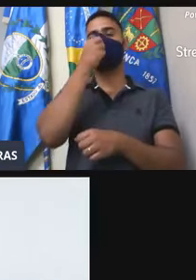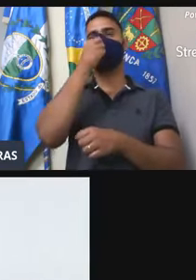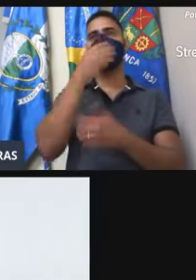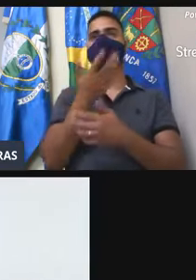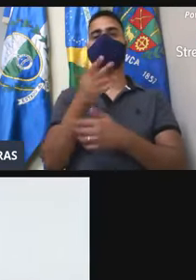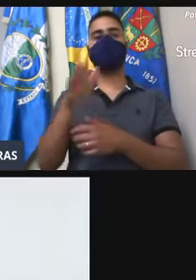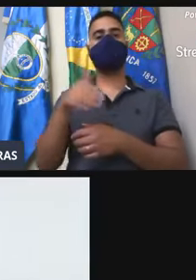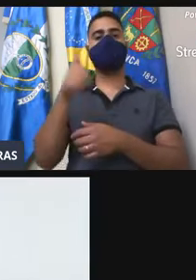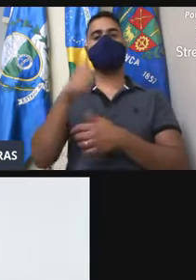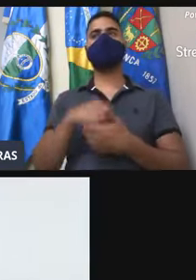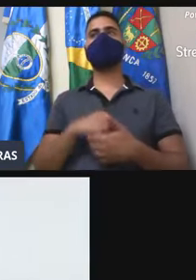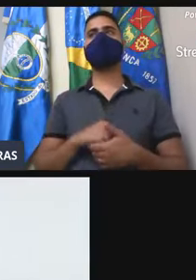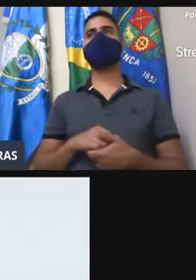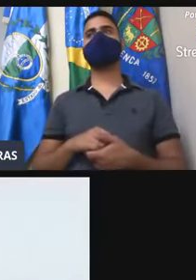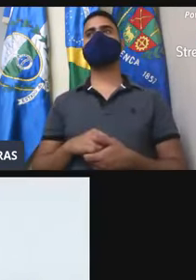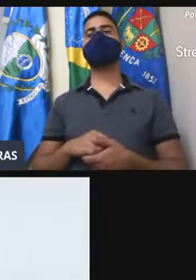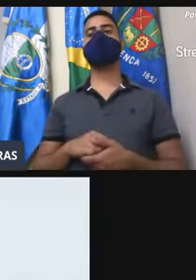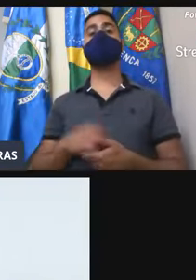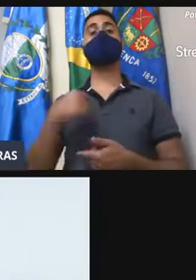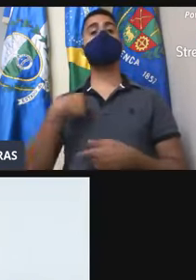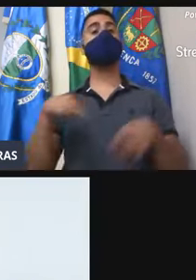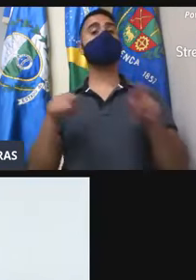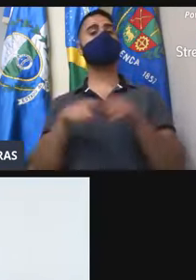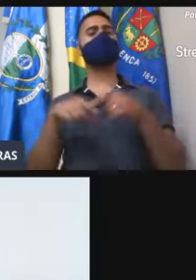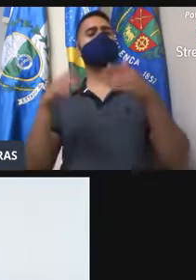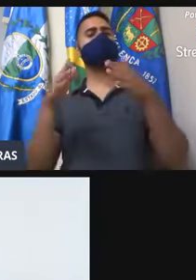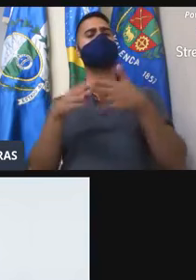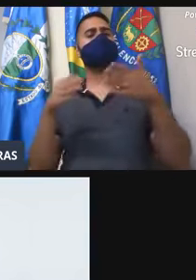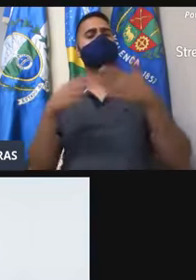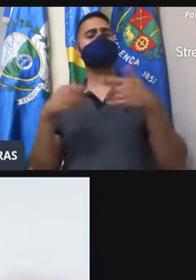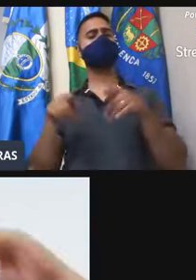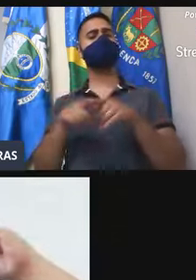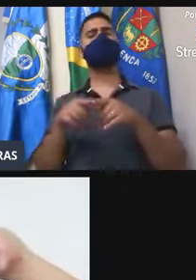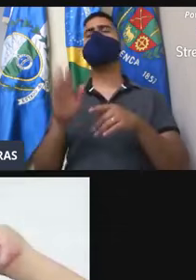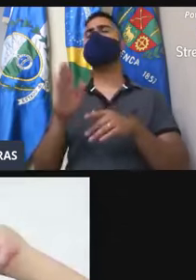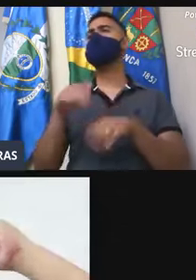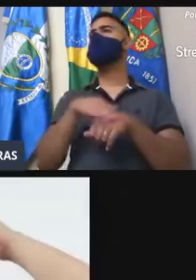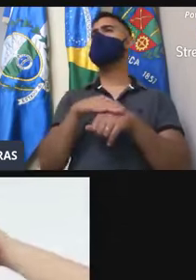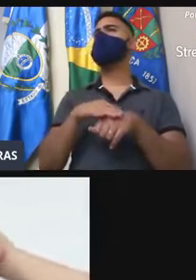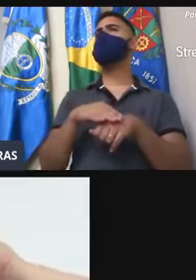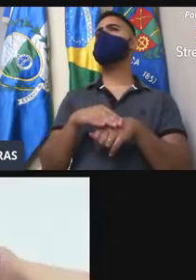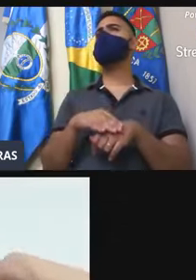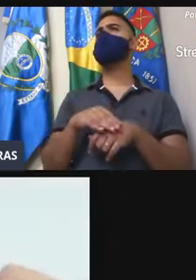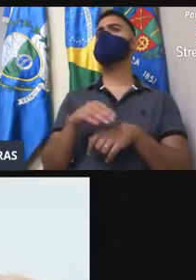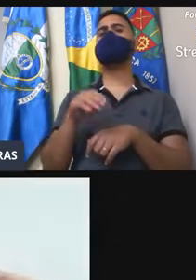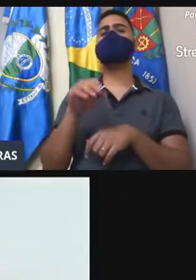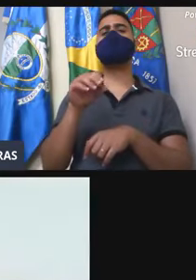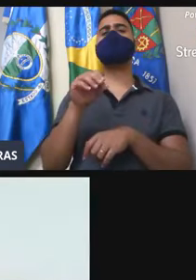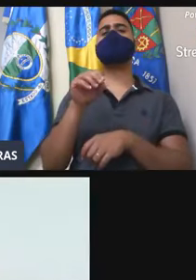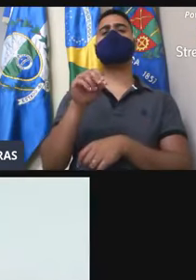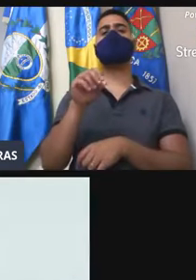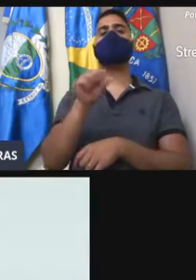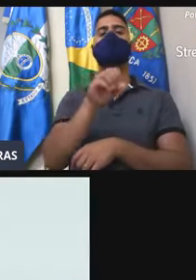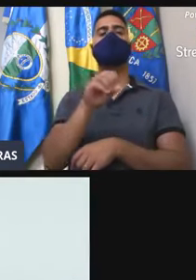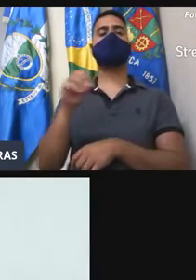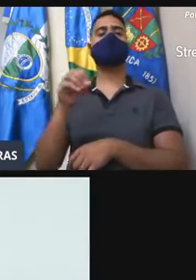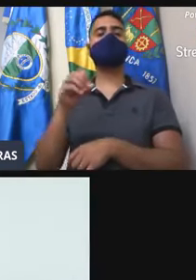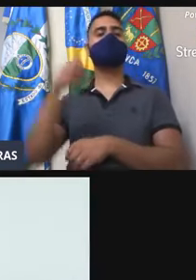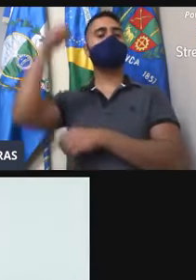melhoras. Também pelejei também, muitas vezes eu falei com o vereador Silvio sobre um 0800 para a lâmpada, que eu acho